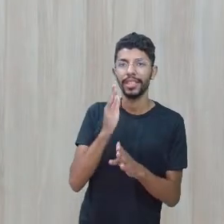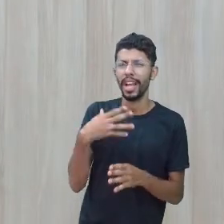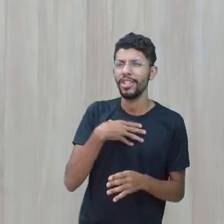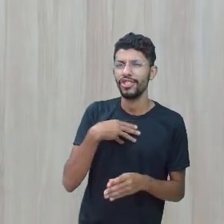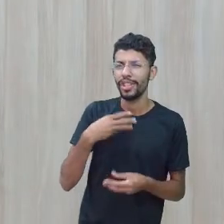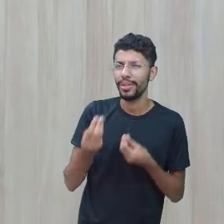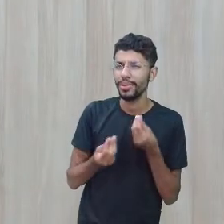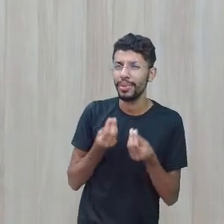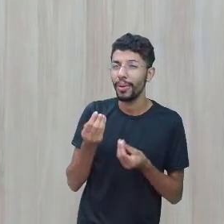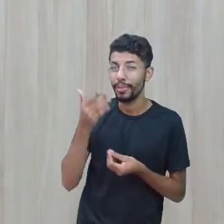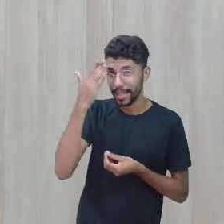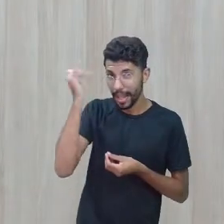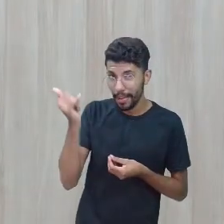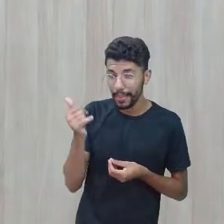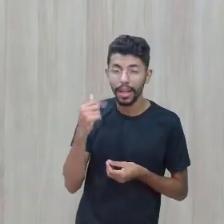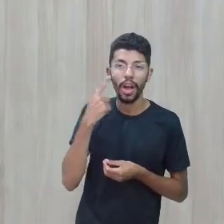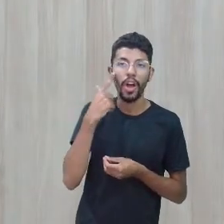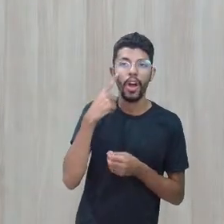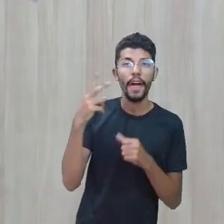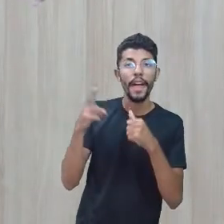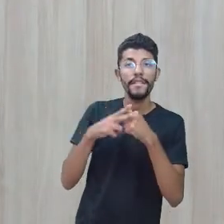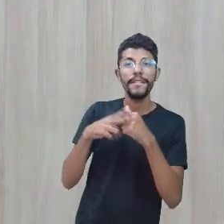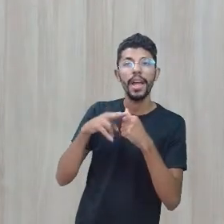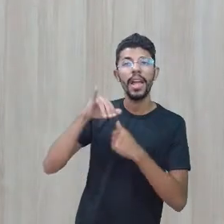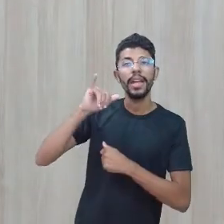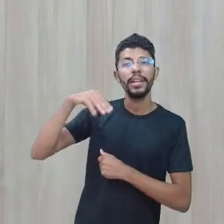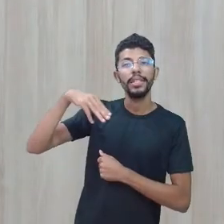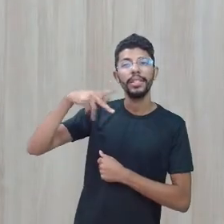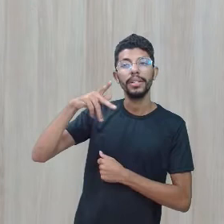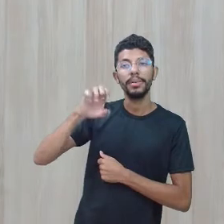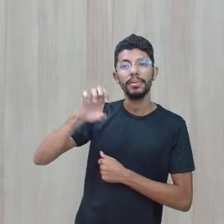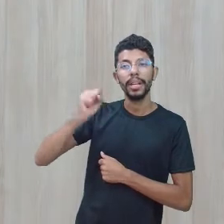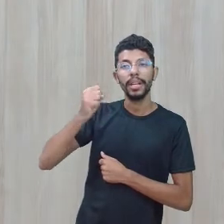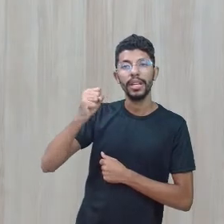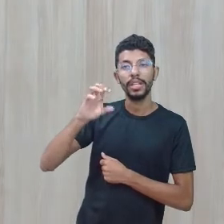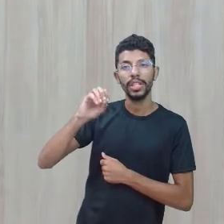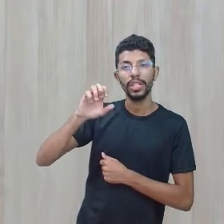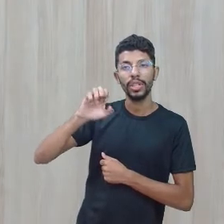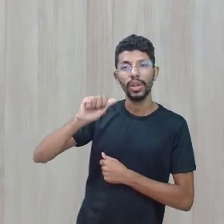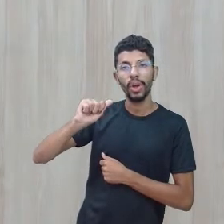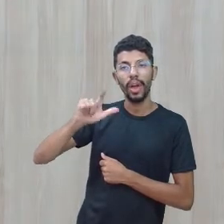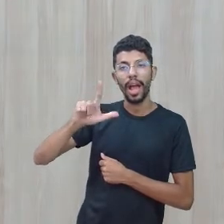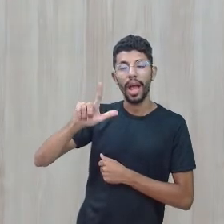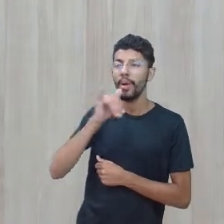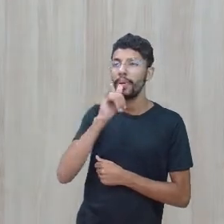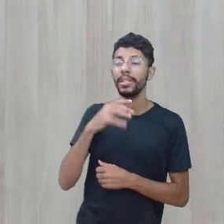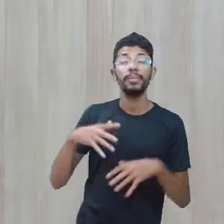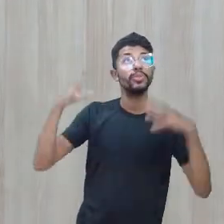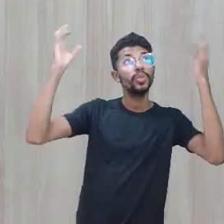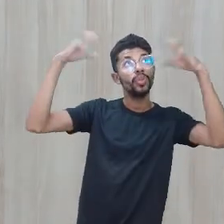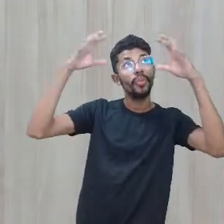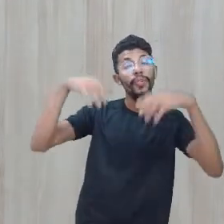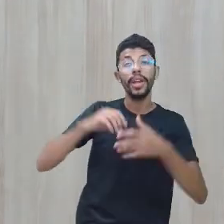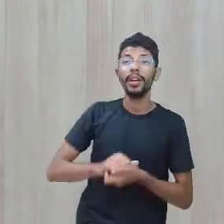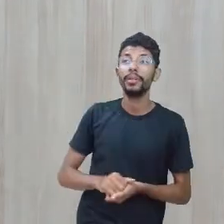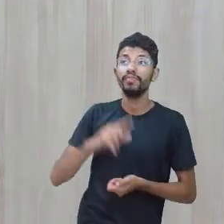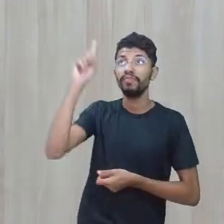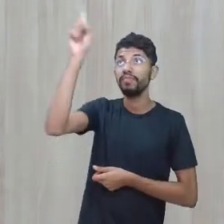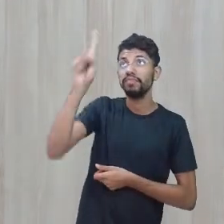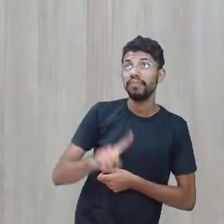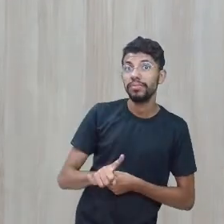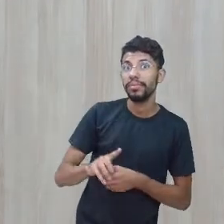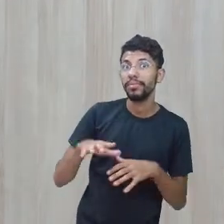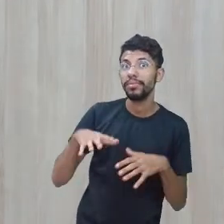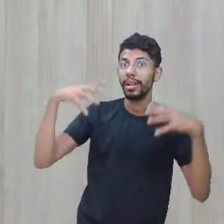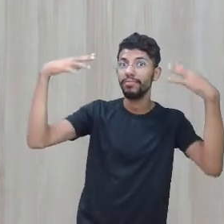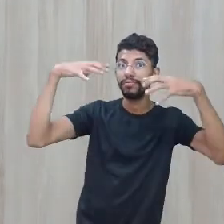forma? São verbos impessoais. Choveu, relampejou. Então, vamos